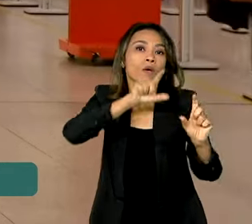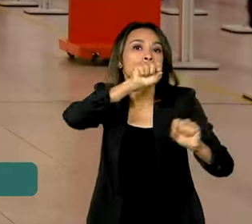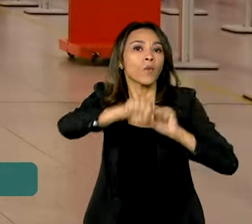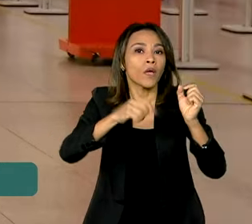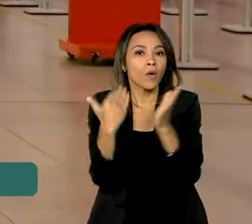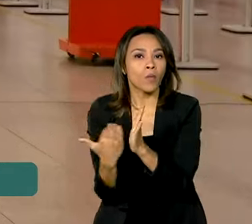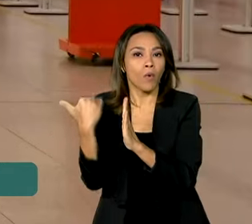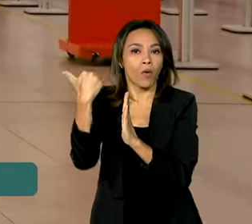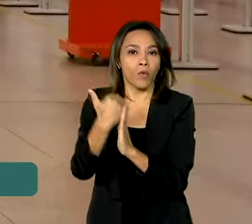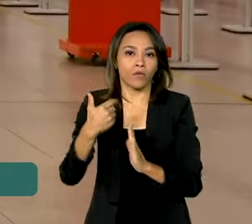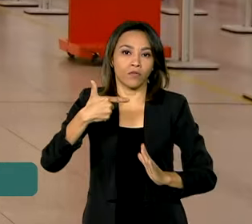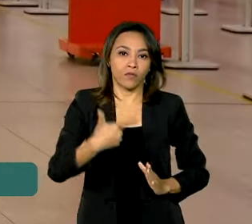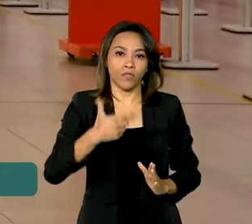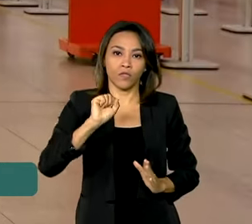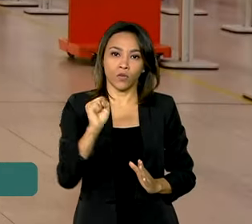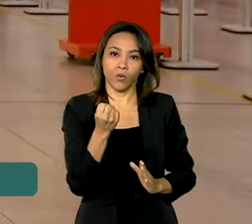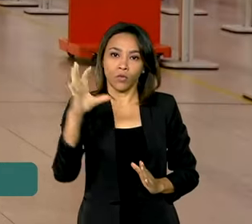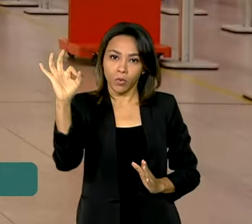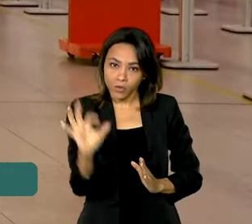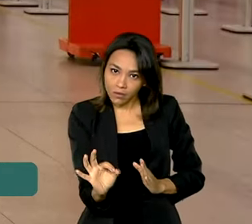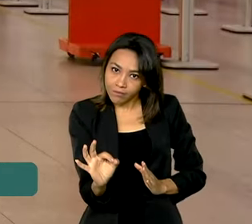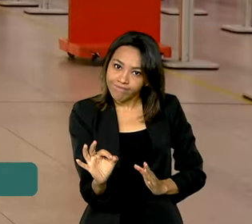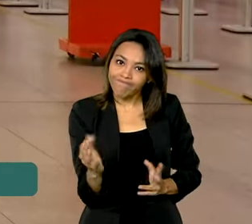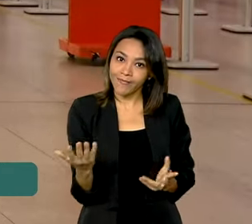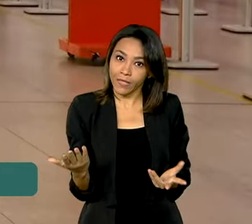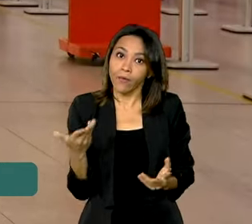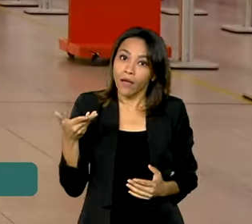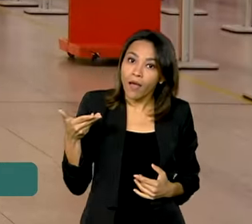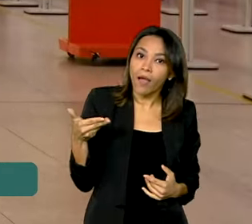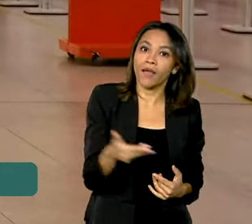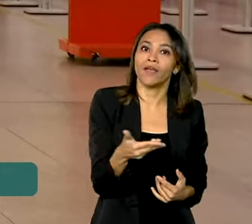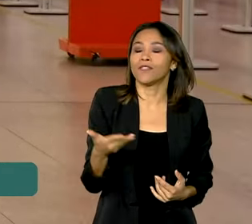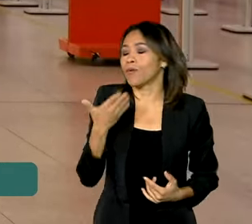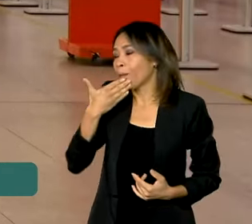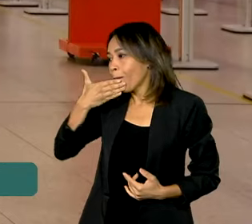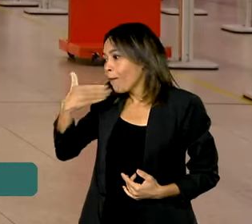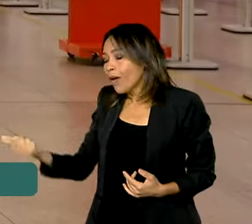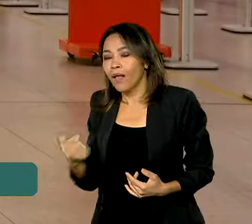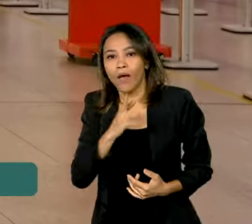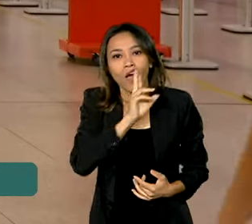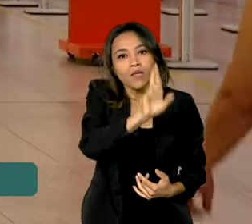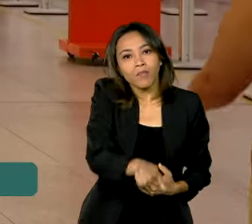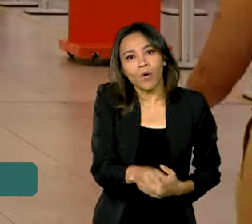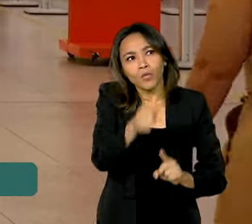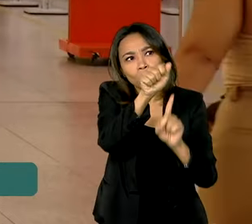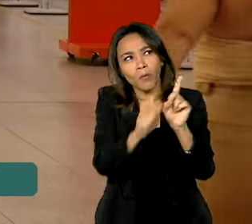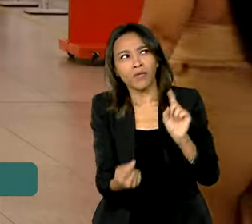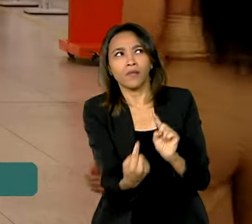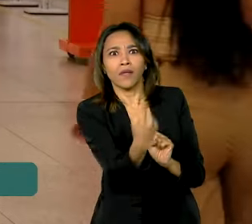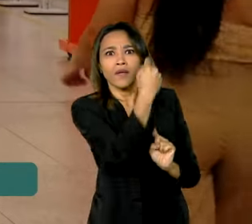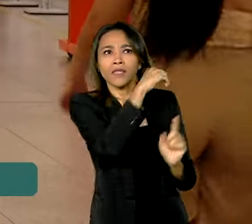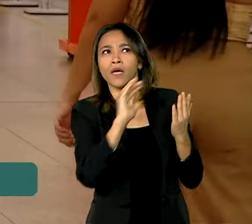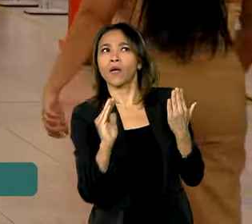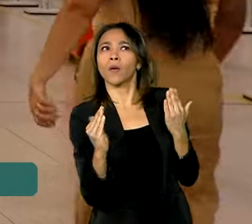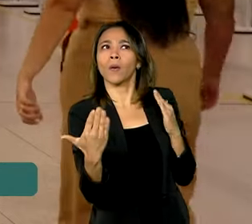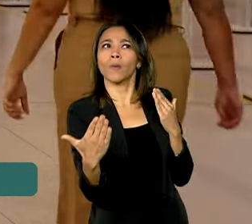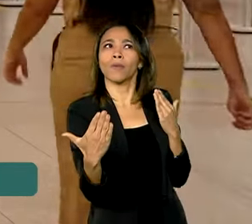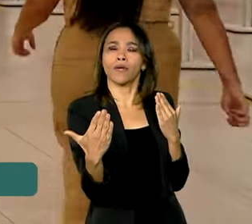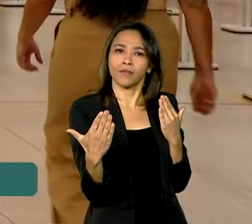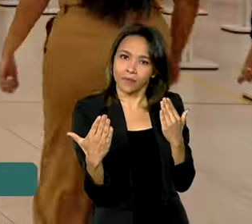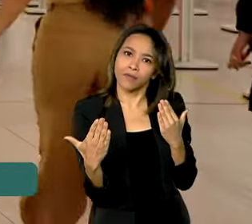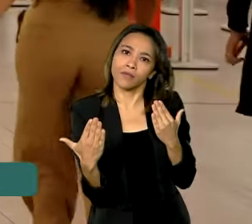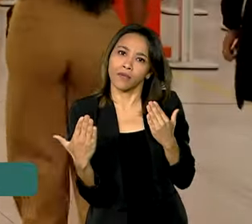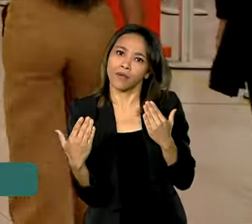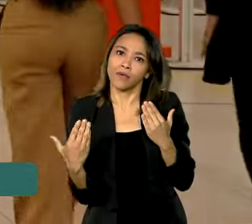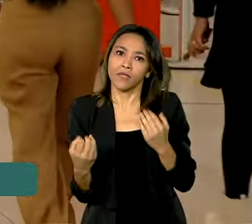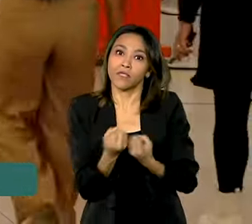de 28% na movimentação. Este foi o melhor resultado do mês desde o início da série histórica dos dados divulgados pela